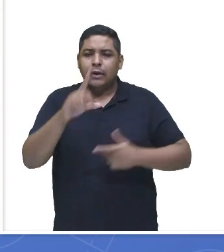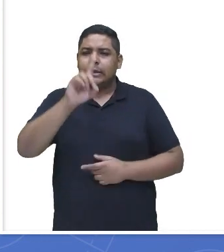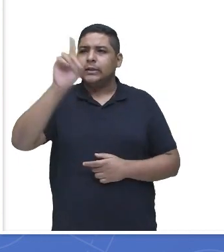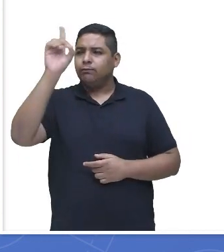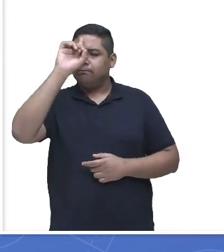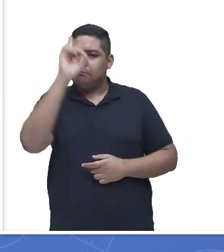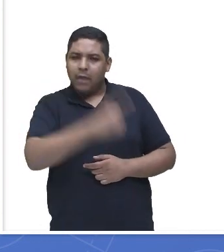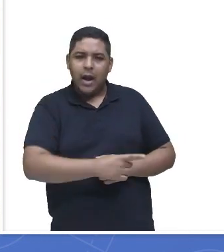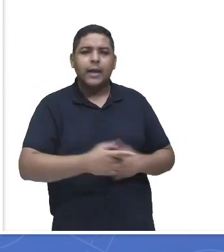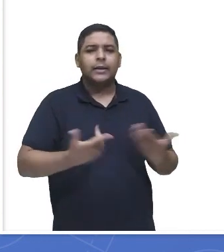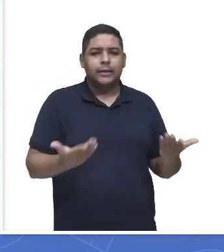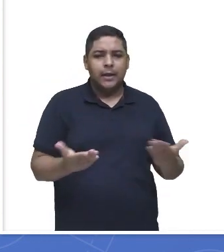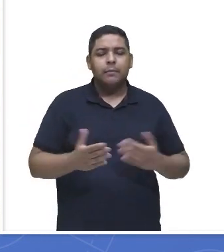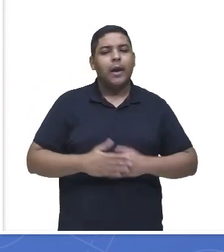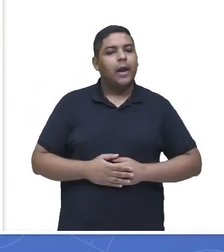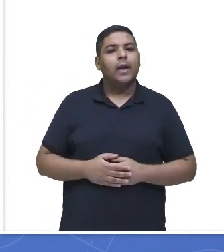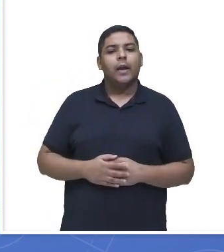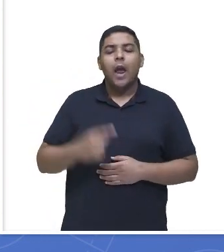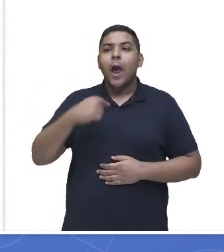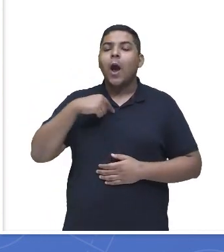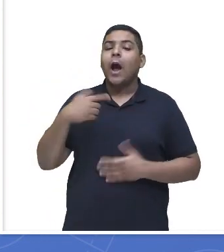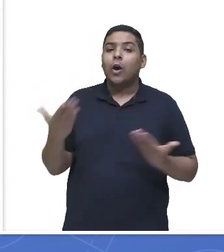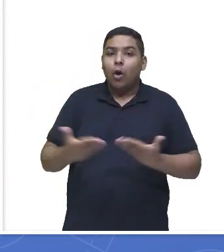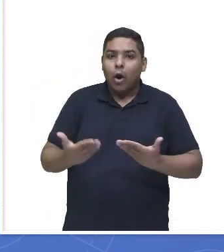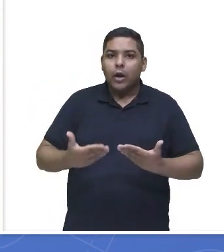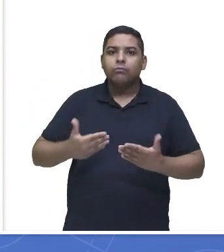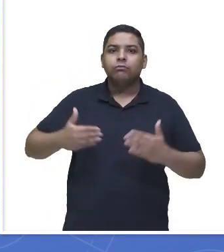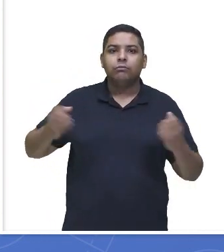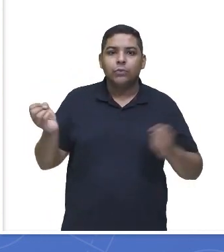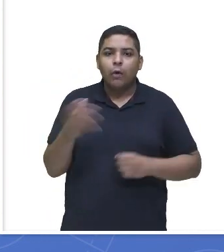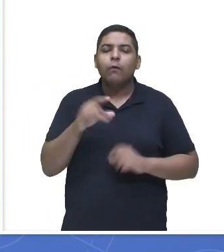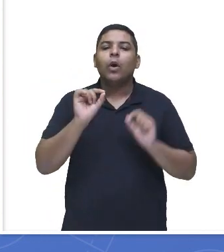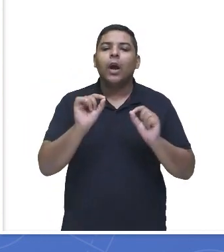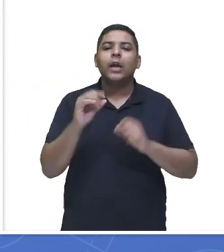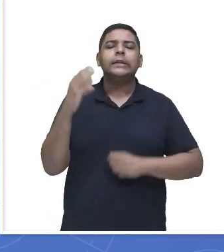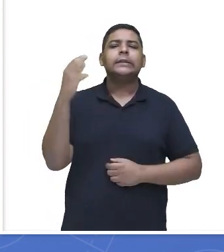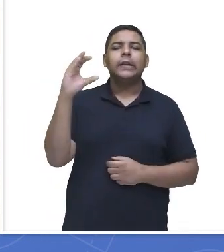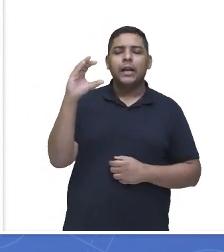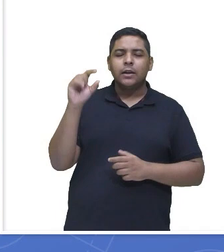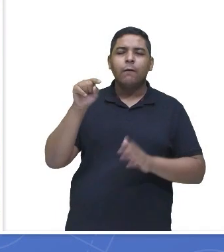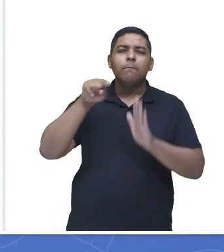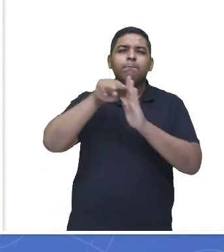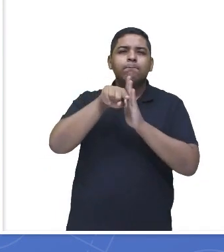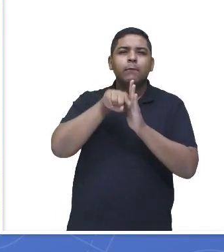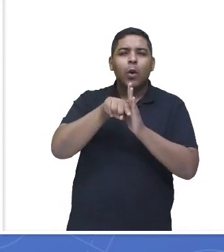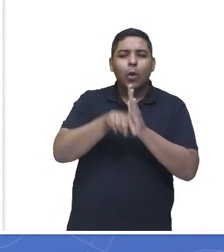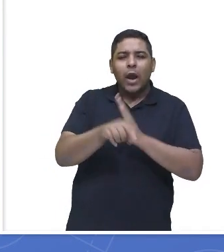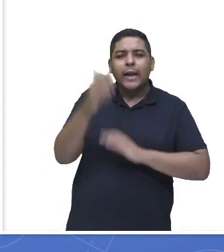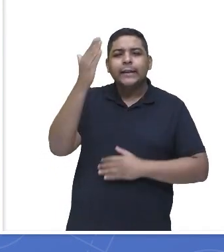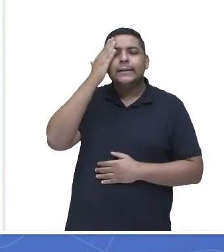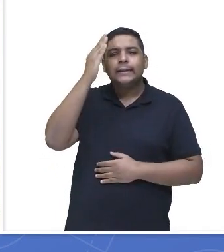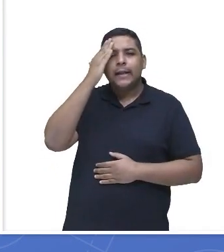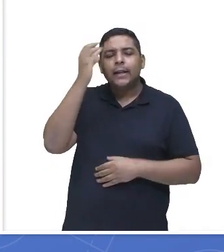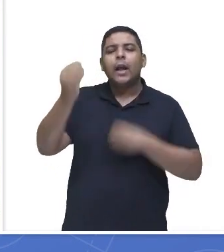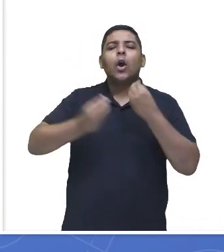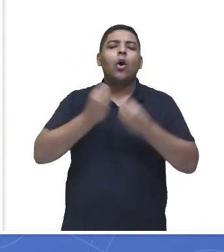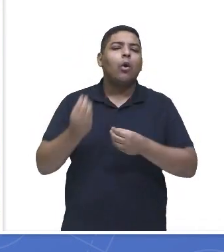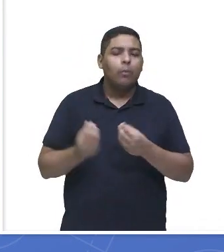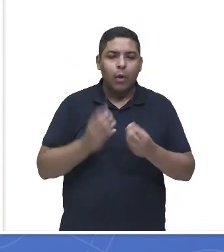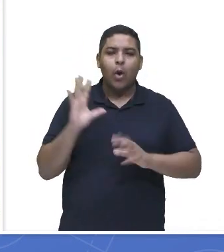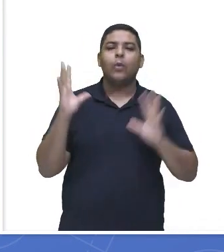eu vou começar a buscar, através dessa nova ciência, maneiras de entender o que acontece. E isso vai